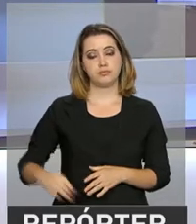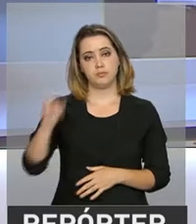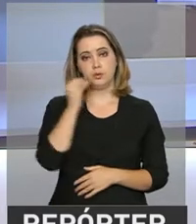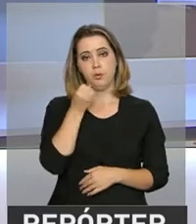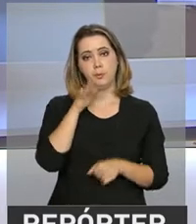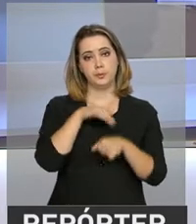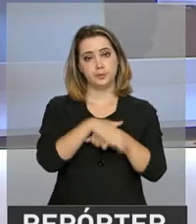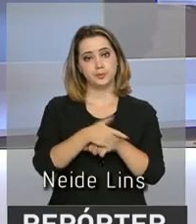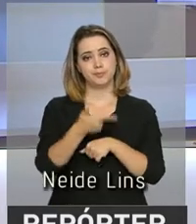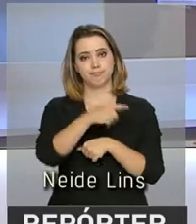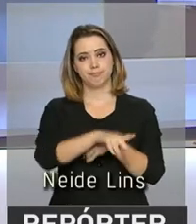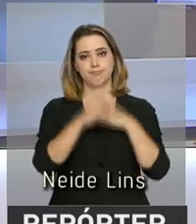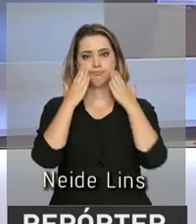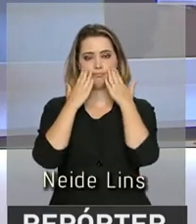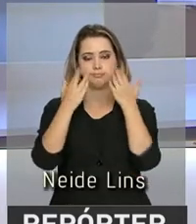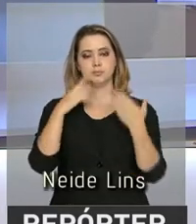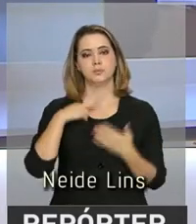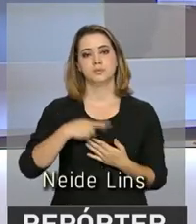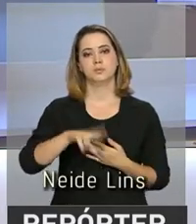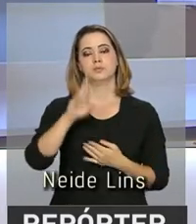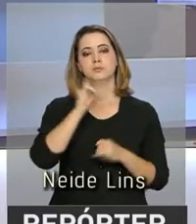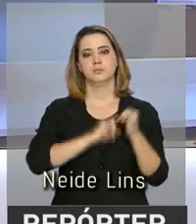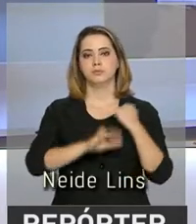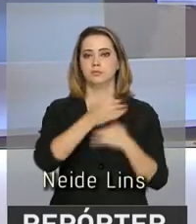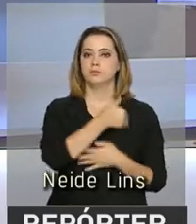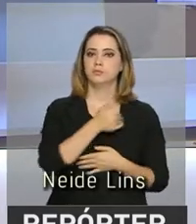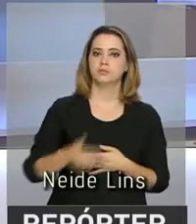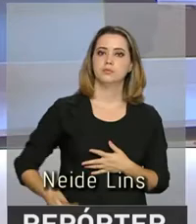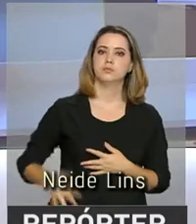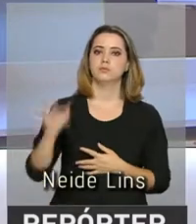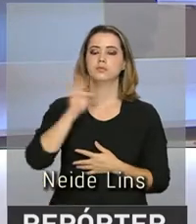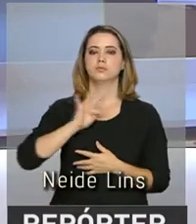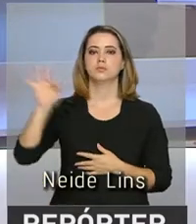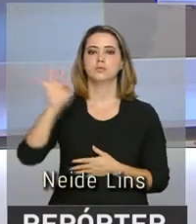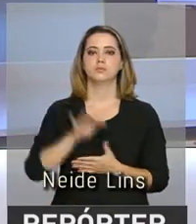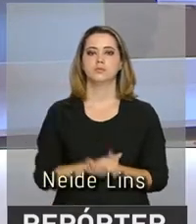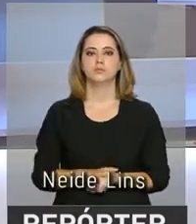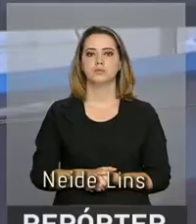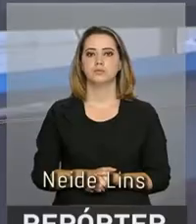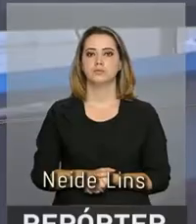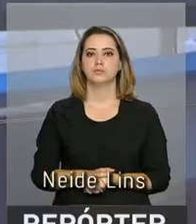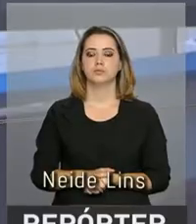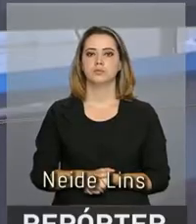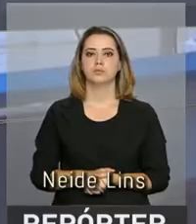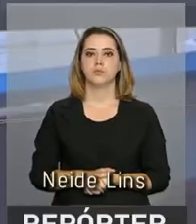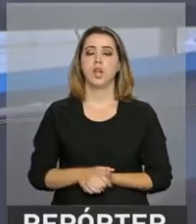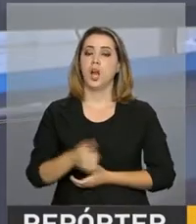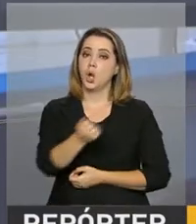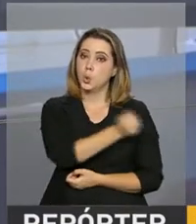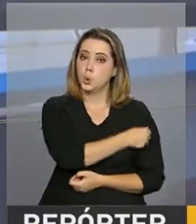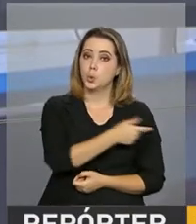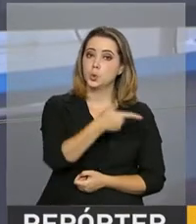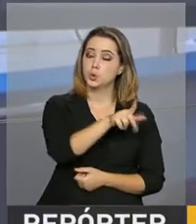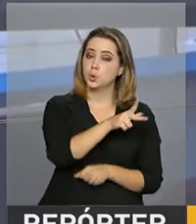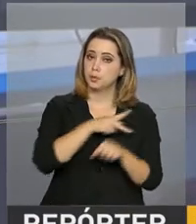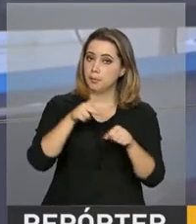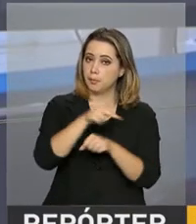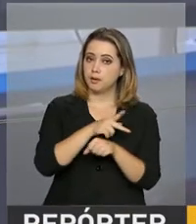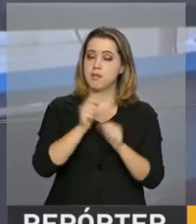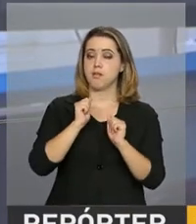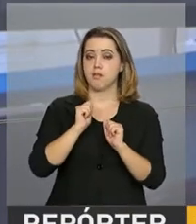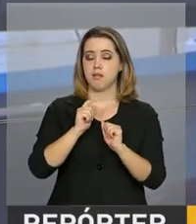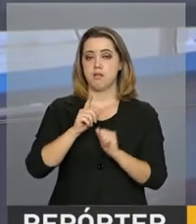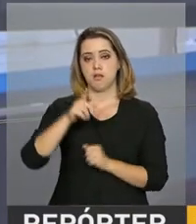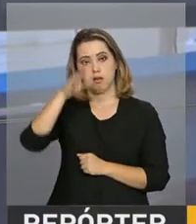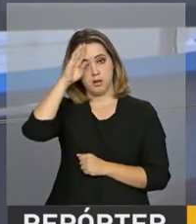Olá, boa noite. Estamos de volta com o repórter NBR e as notícias do governo federal. Estudantes estrangeiros de